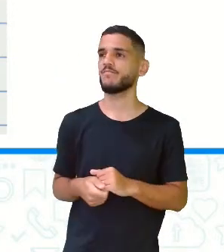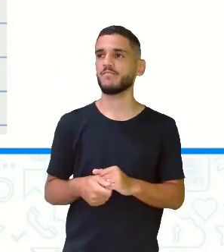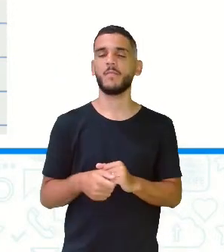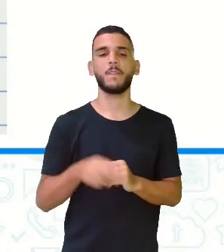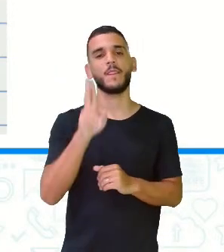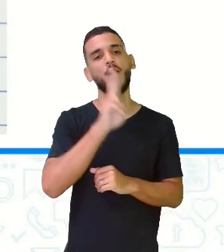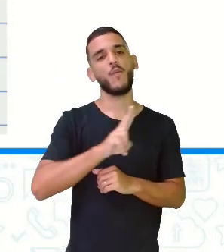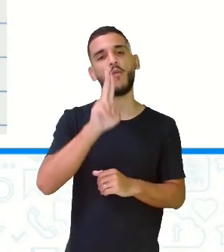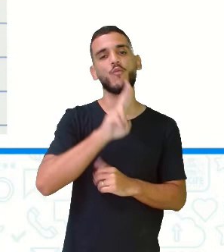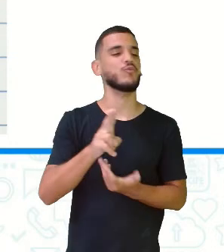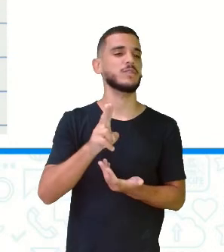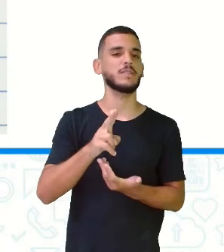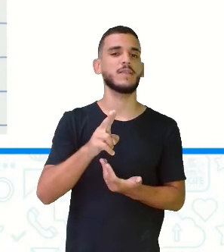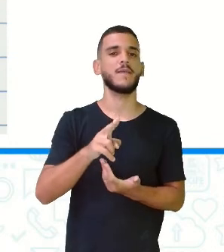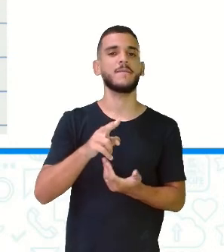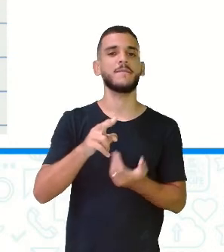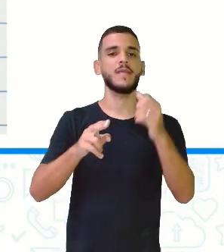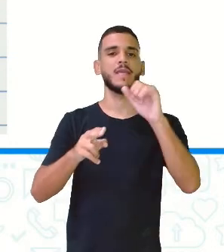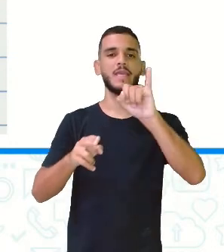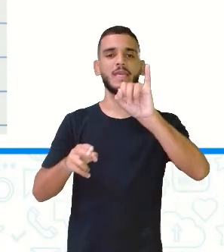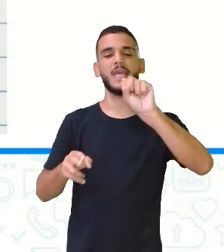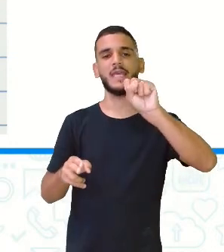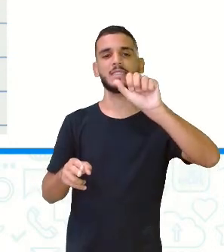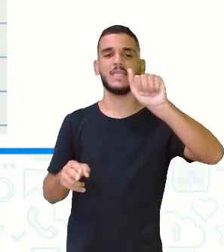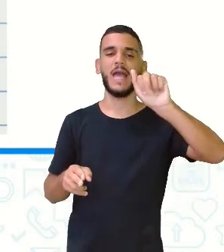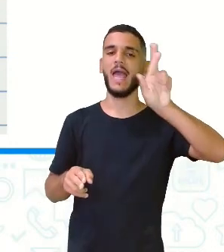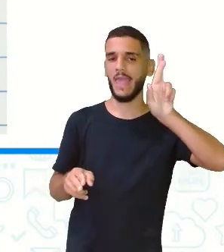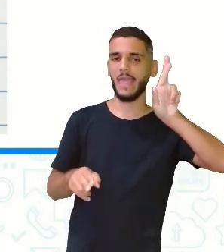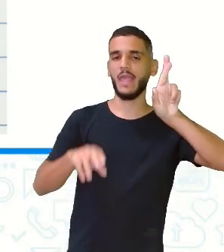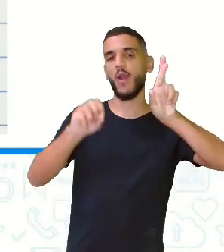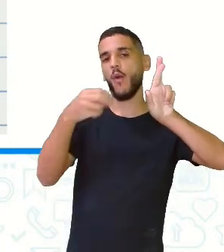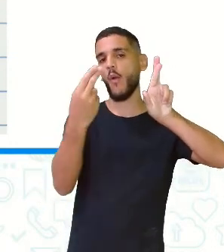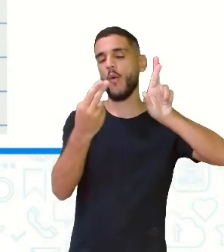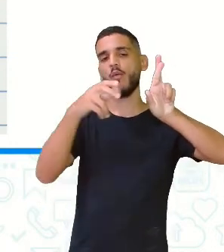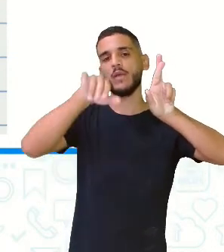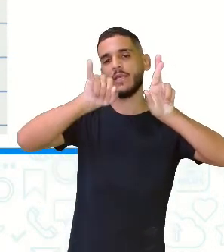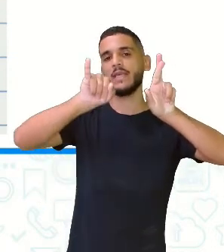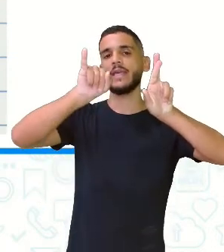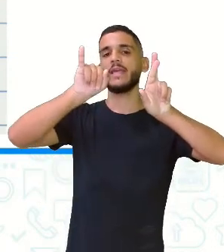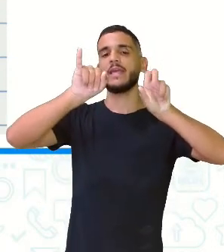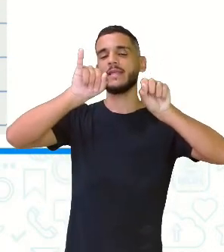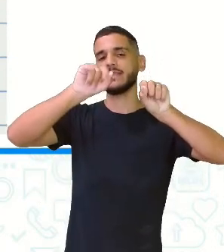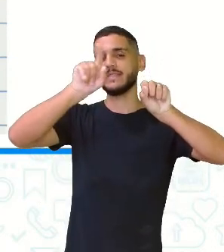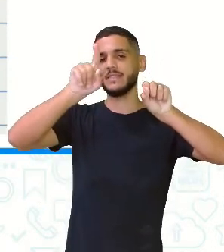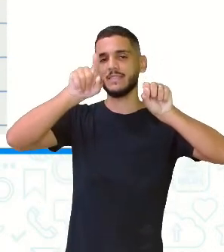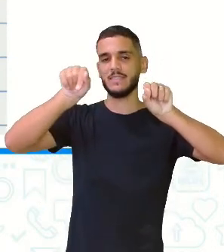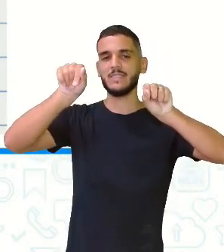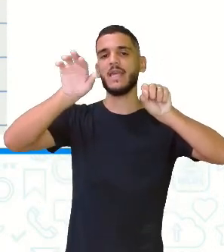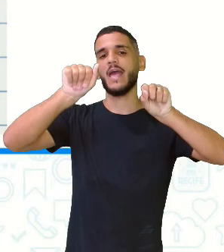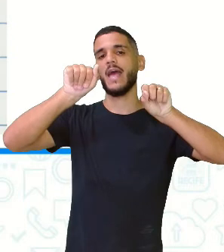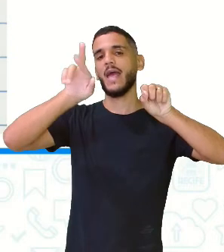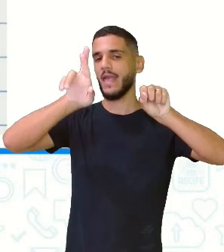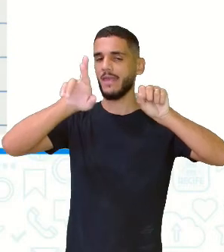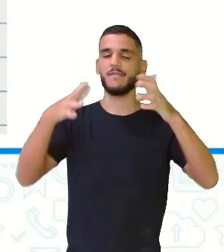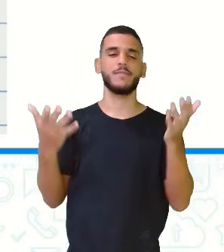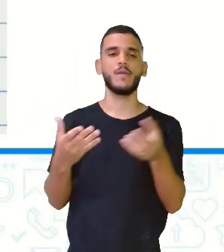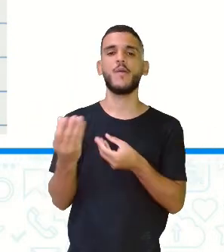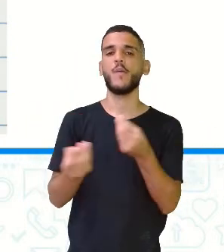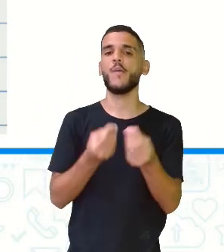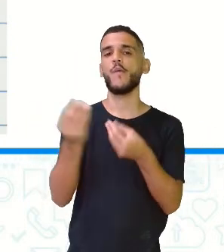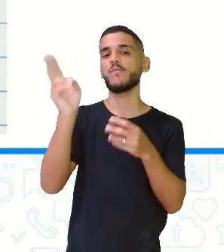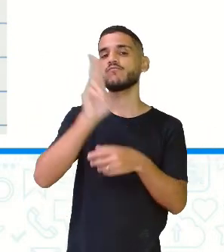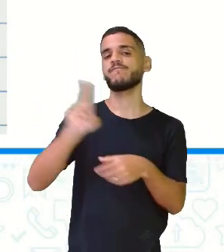ou isar para formar palavras derivadas. Então, atual, visual, piso, aviso,